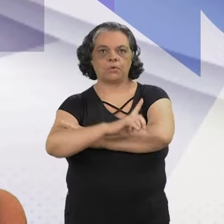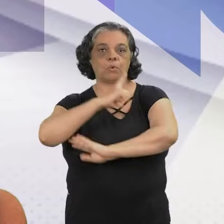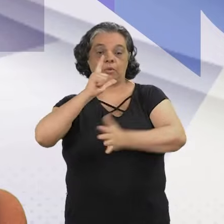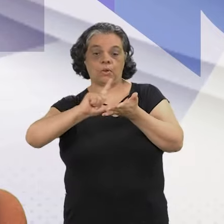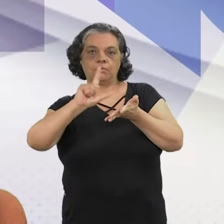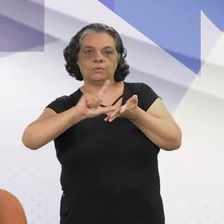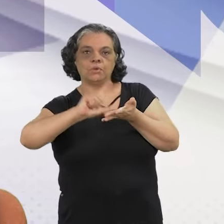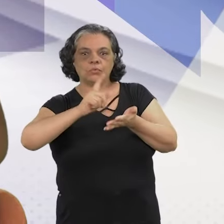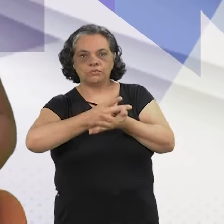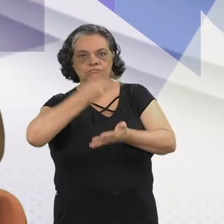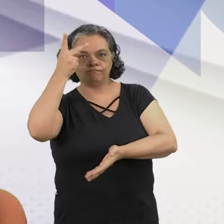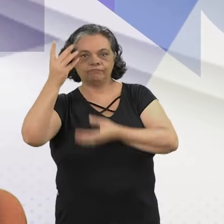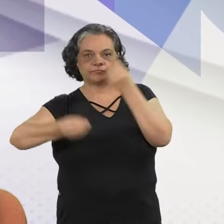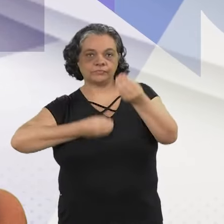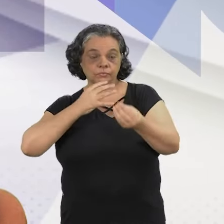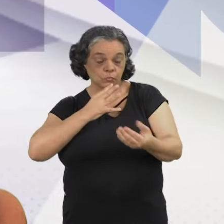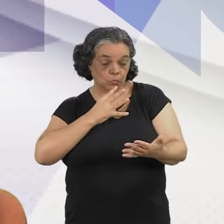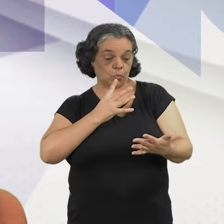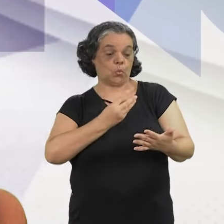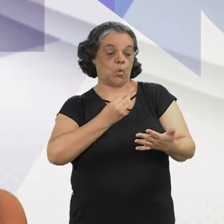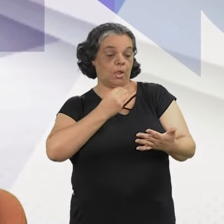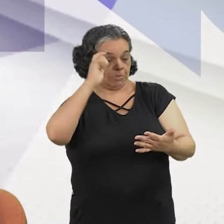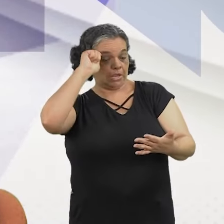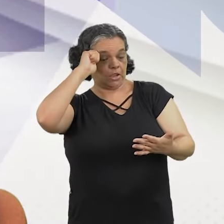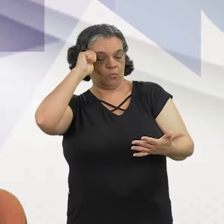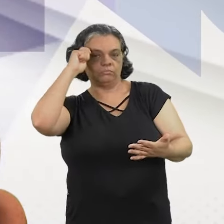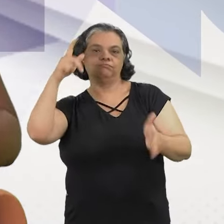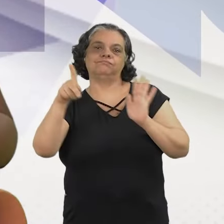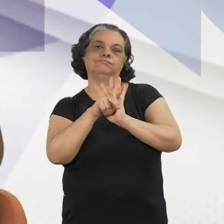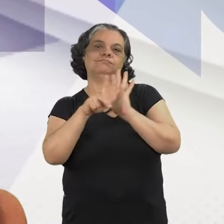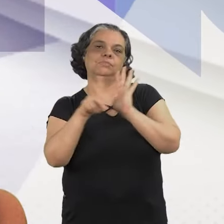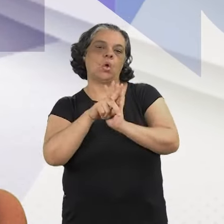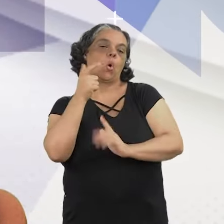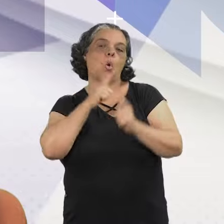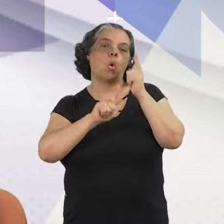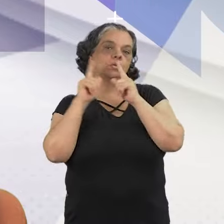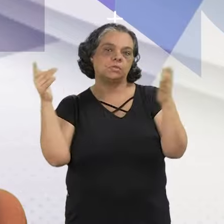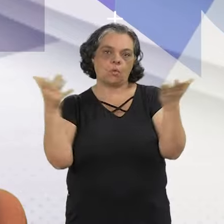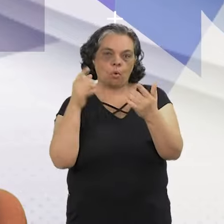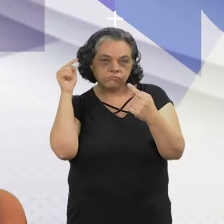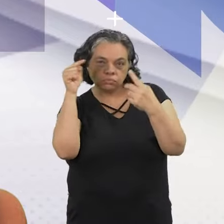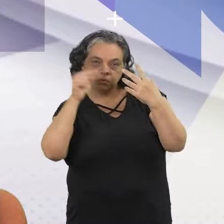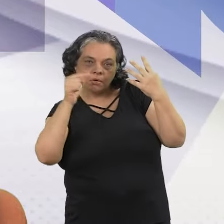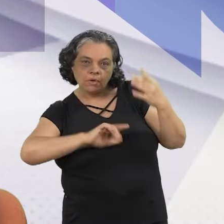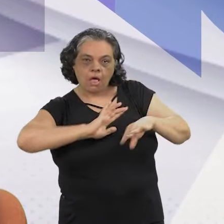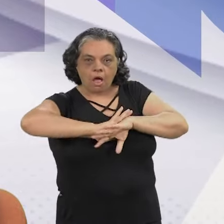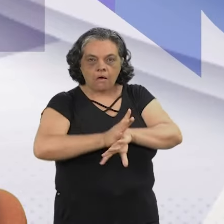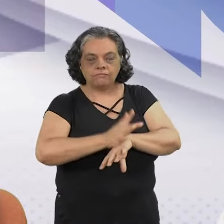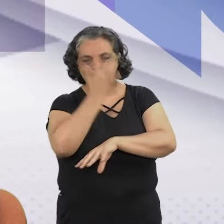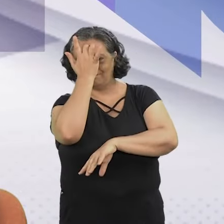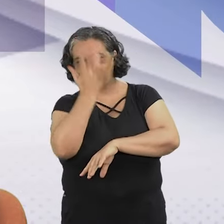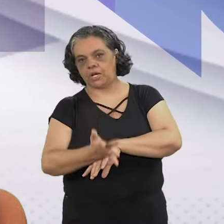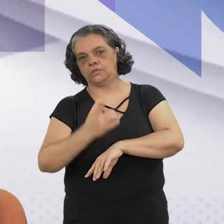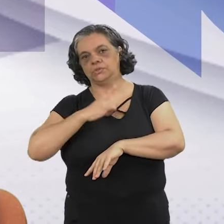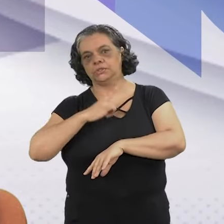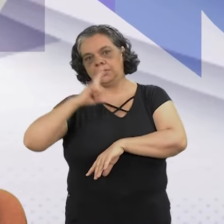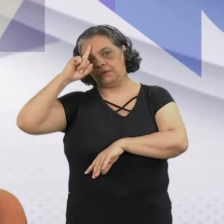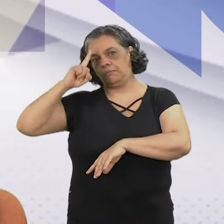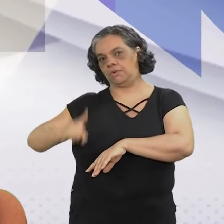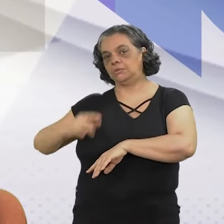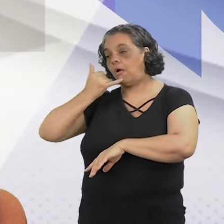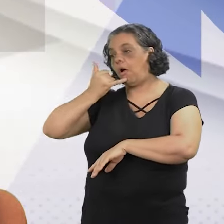o letramento né se se reconhecem como pessoas negras e conseguem hoje identificar o racismo facilmente ao ponto